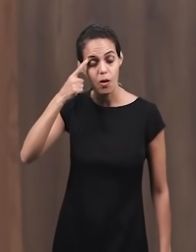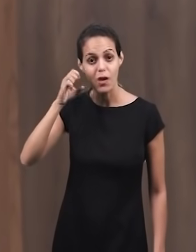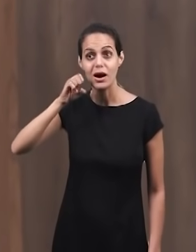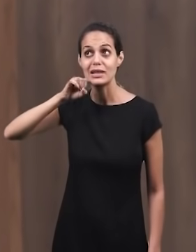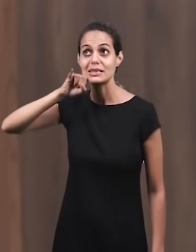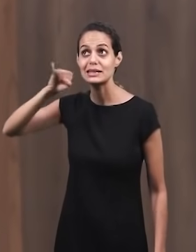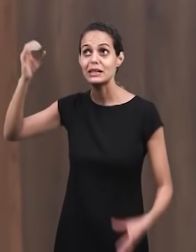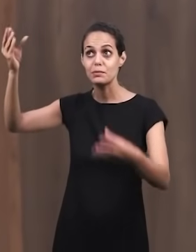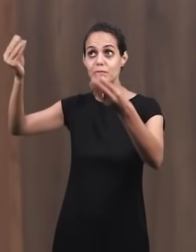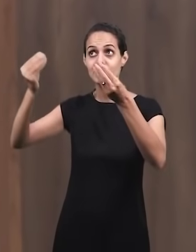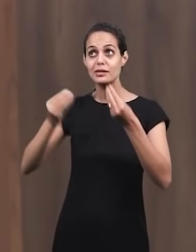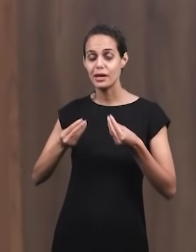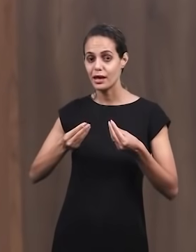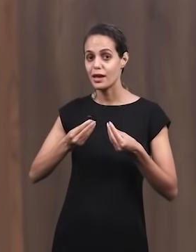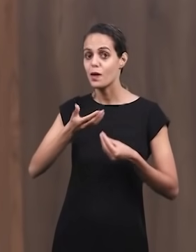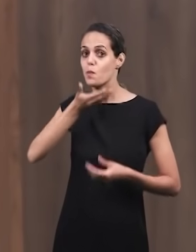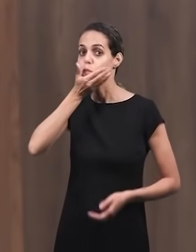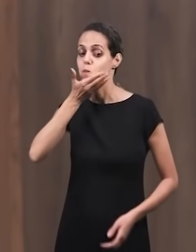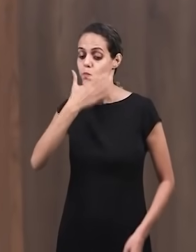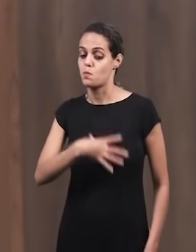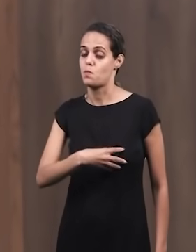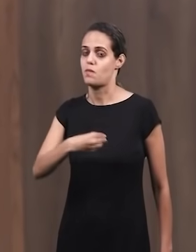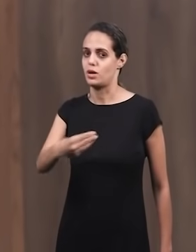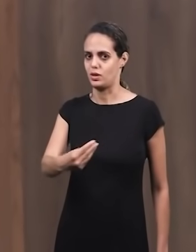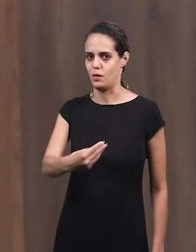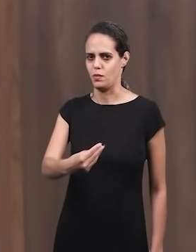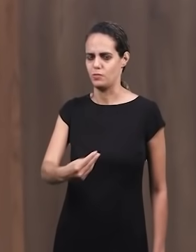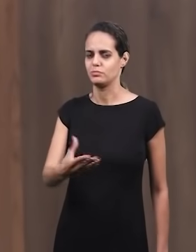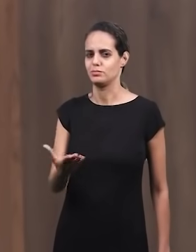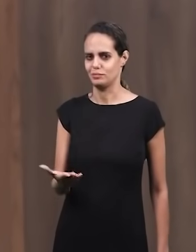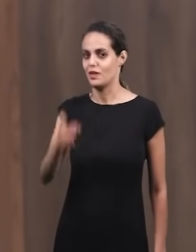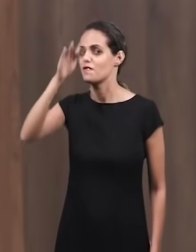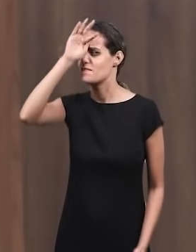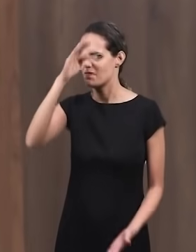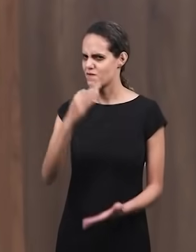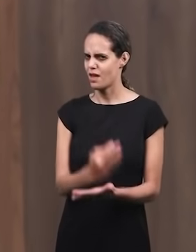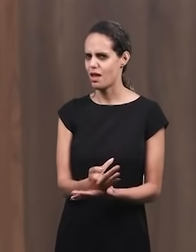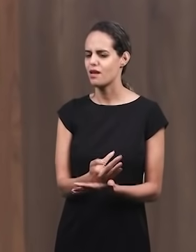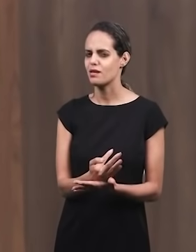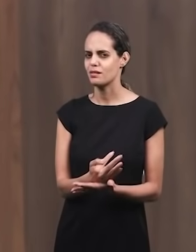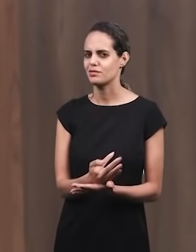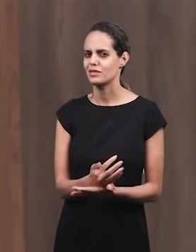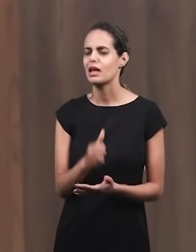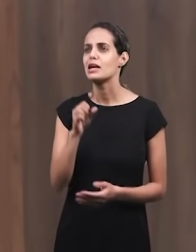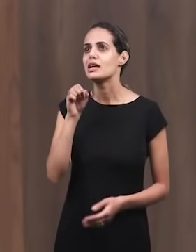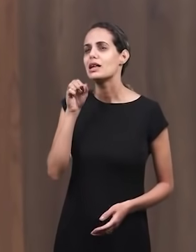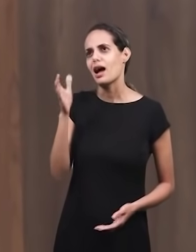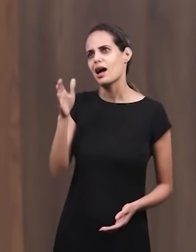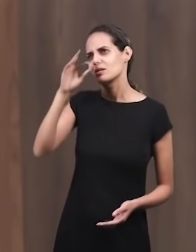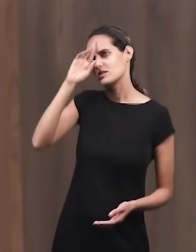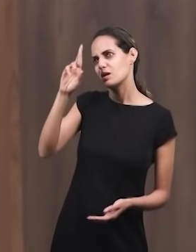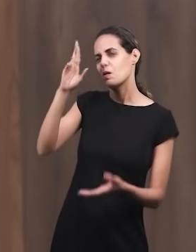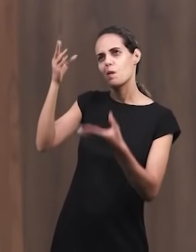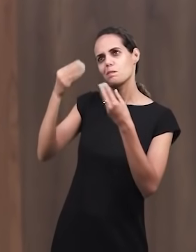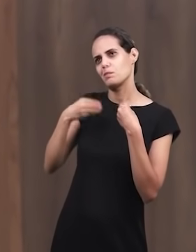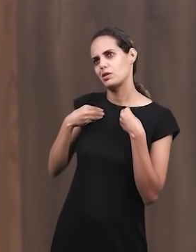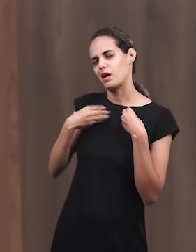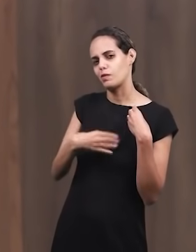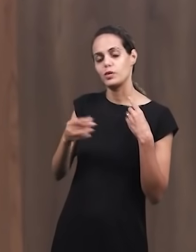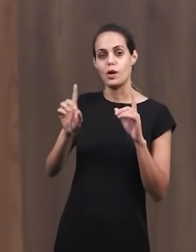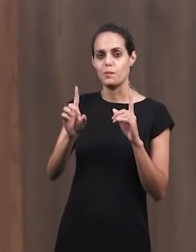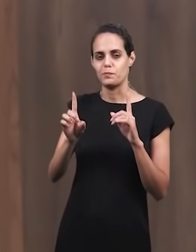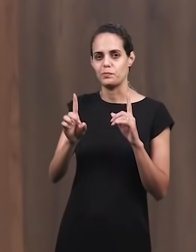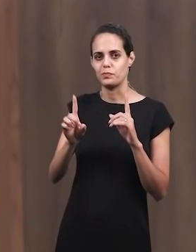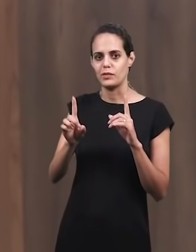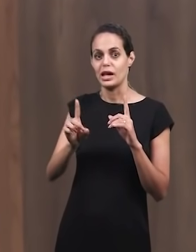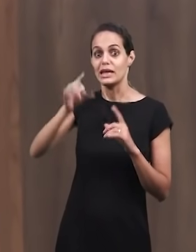hein? Se me deres um filho varão. Isso que a oração precisa. Ela não falou: Senhor, me dê um filho. Não, Senhor, se me deres um